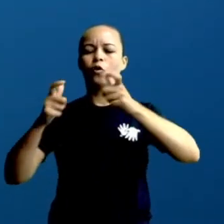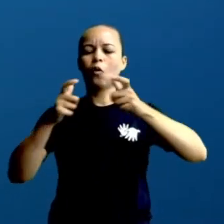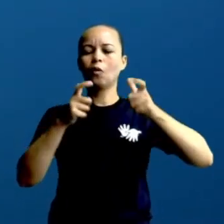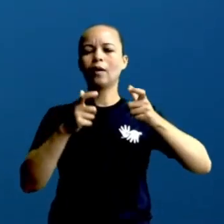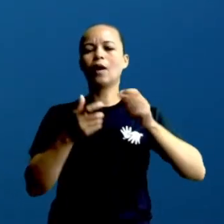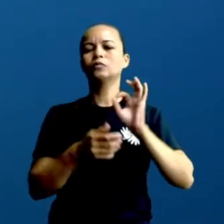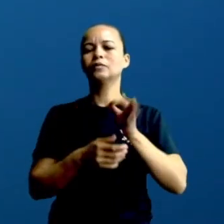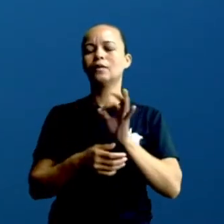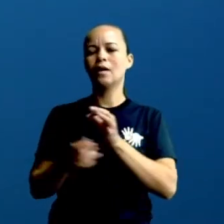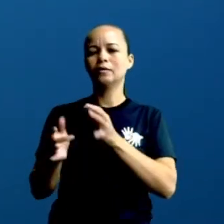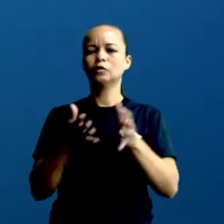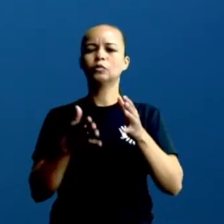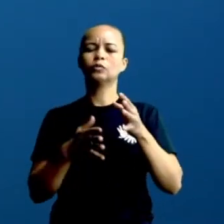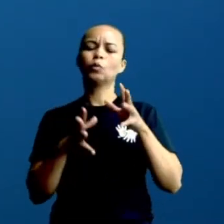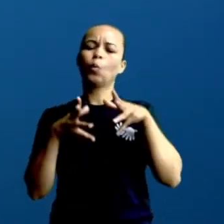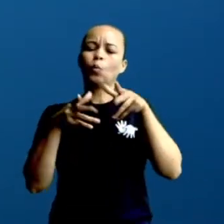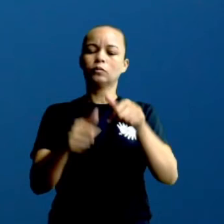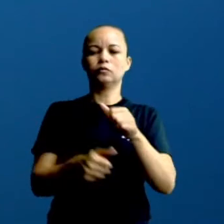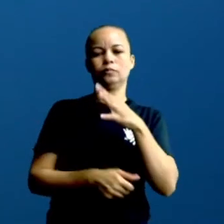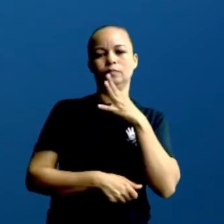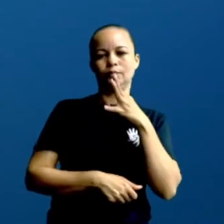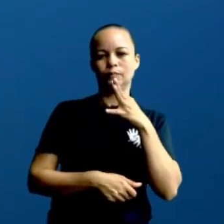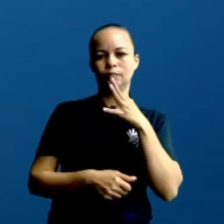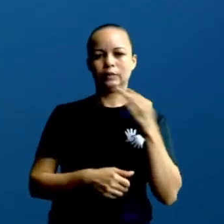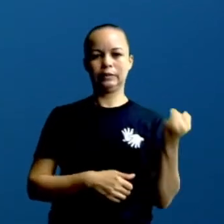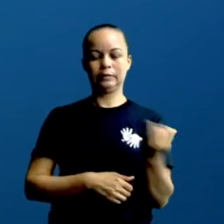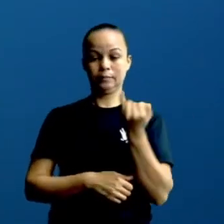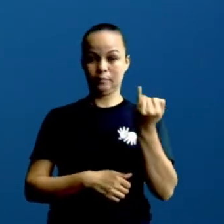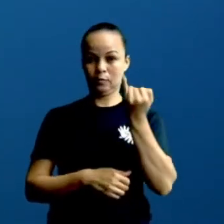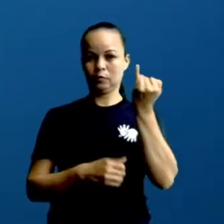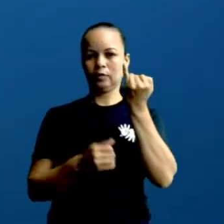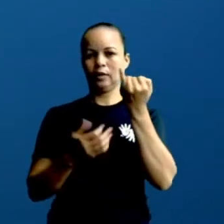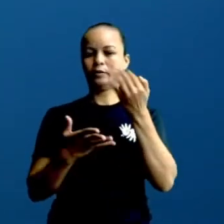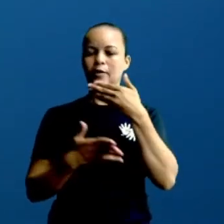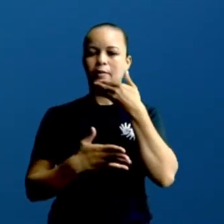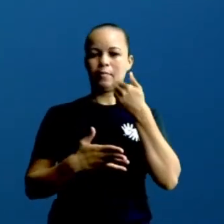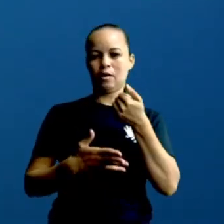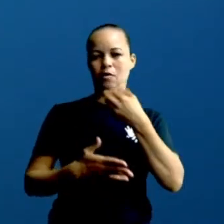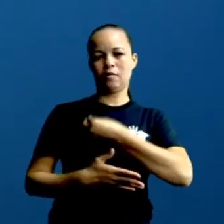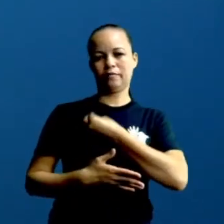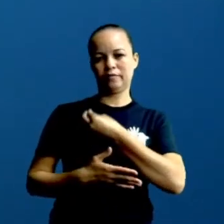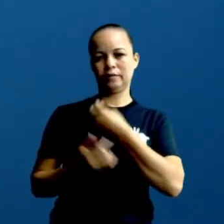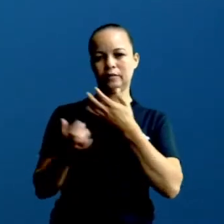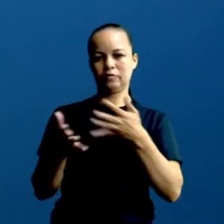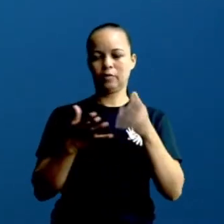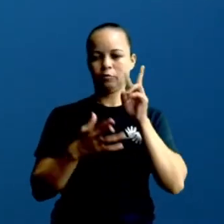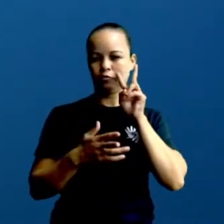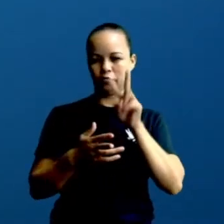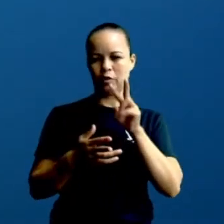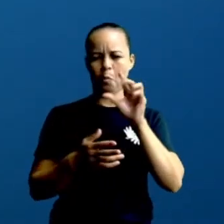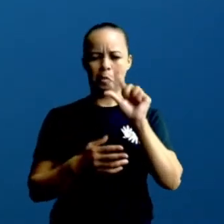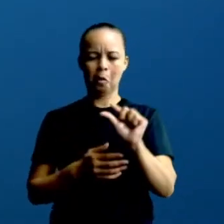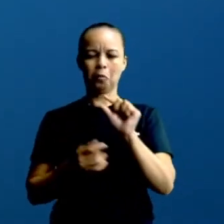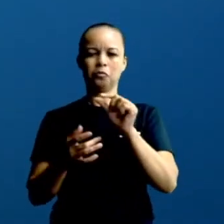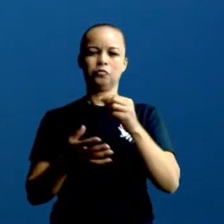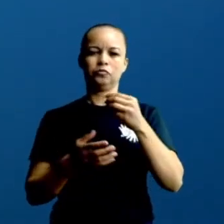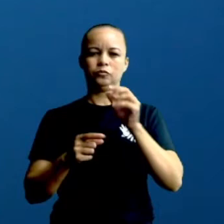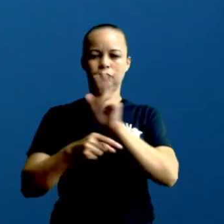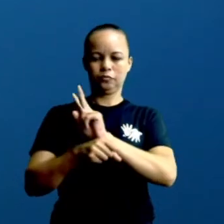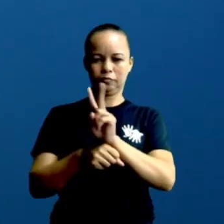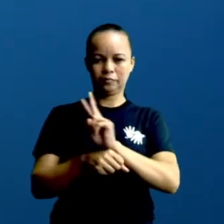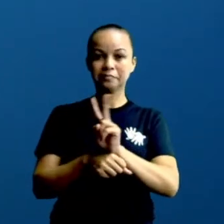posicionamento, todo esse conhecimento que é importante, que melhora a vida. Vamos ver um pouquinho do vídeo para saber o que